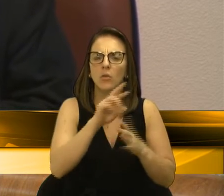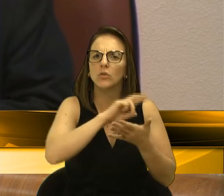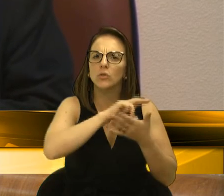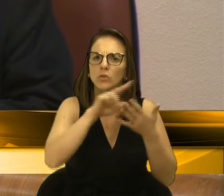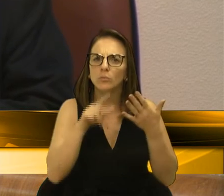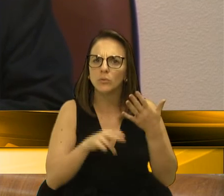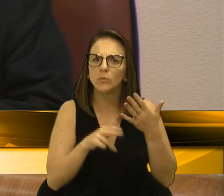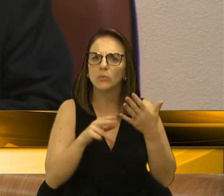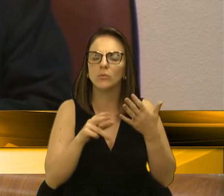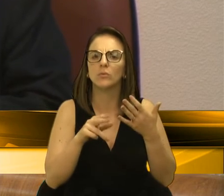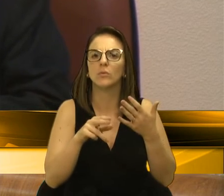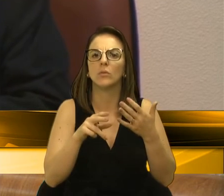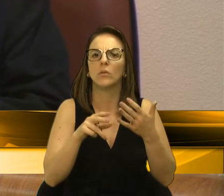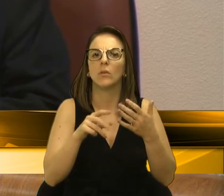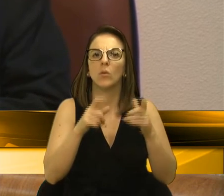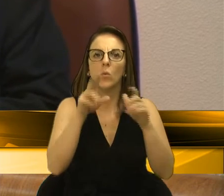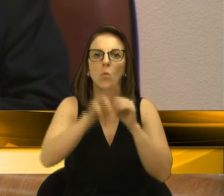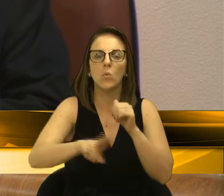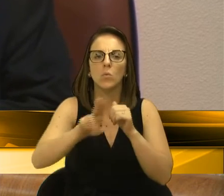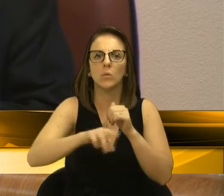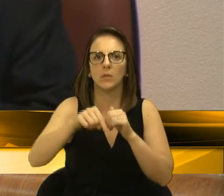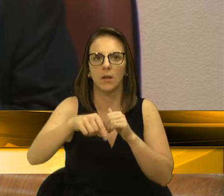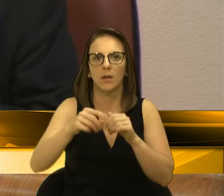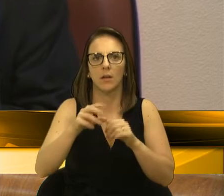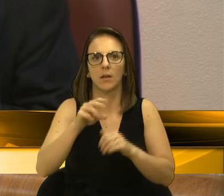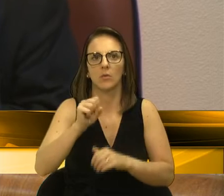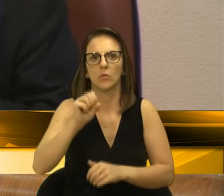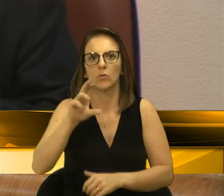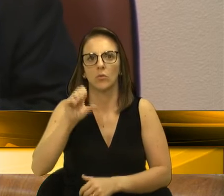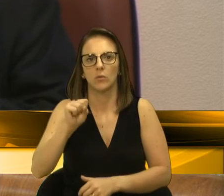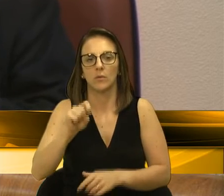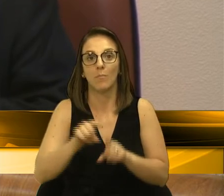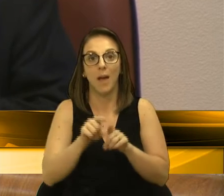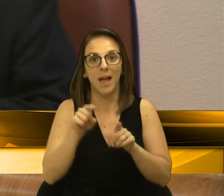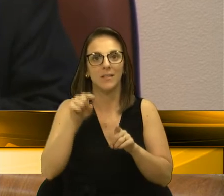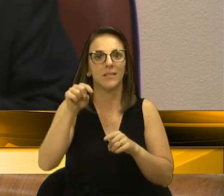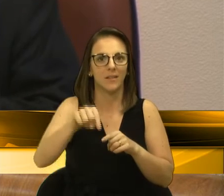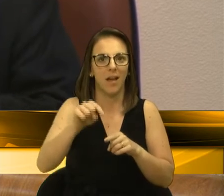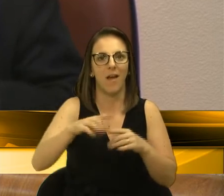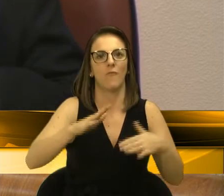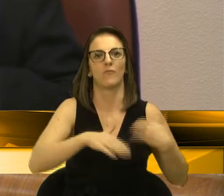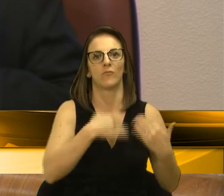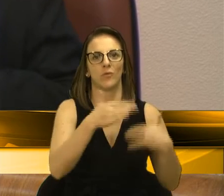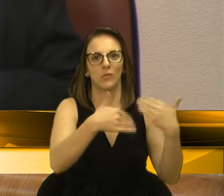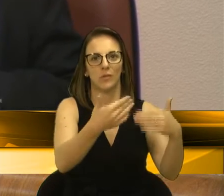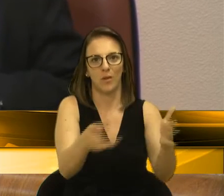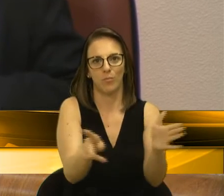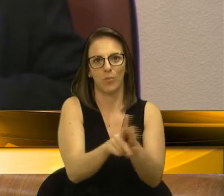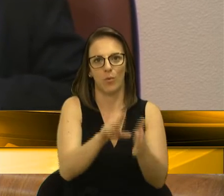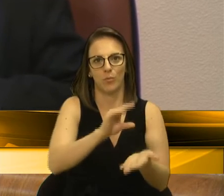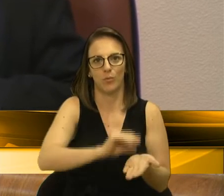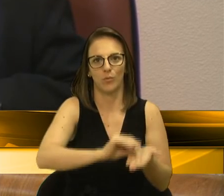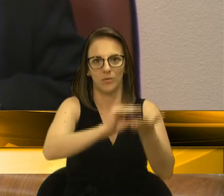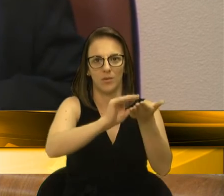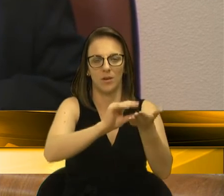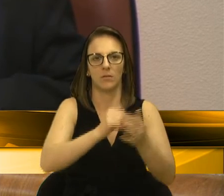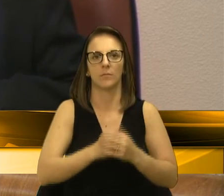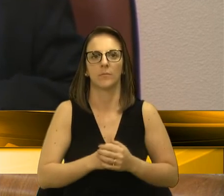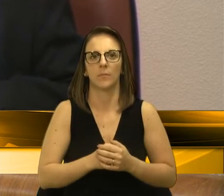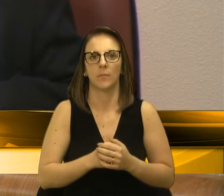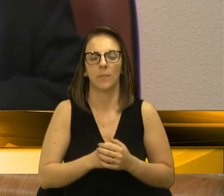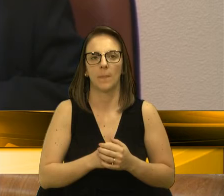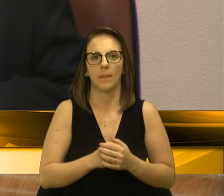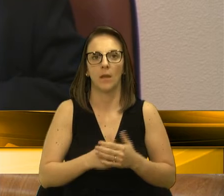no âmbito do SUS, a atribuição que, por lei, lhe competia. O papel do Conselho Municipal de Saúde não se resume,